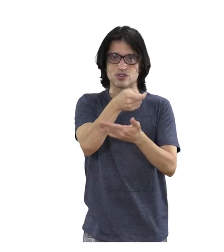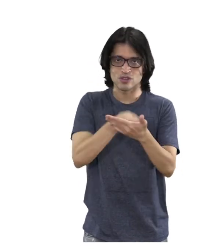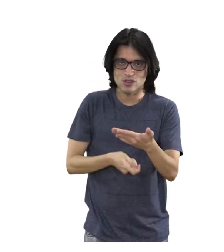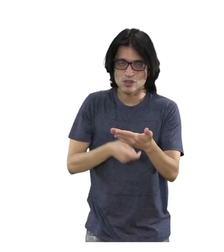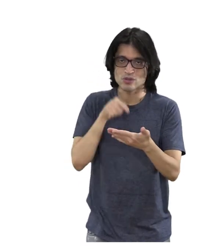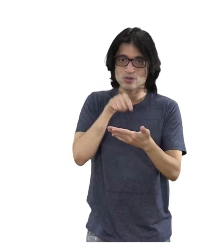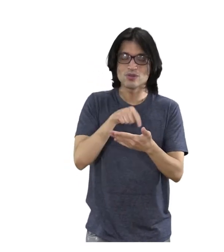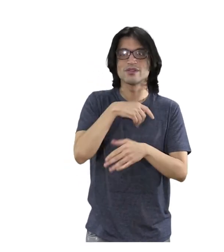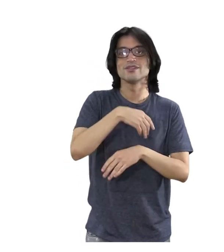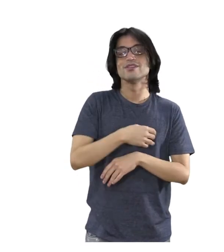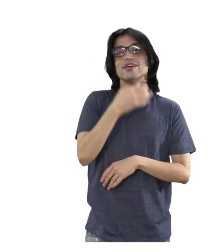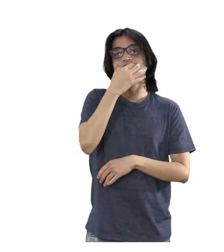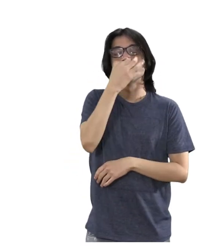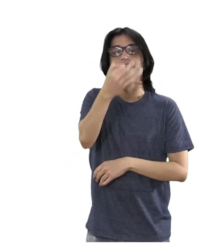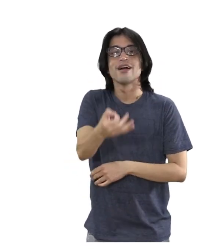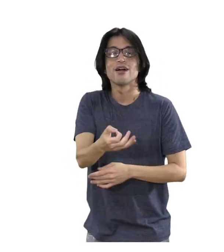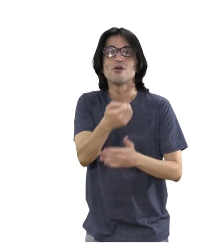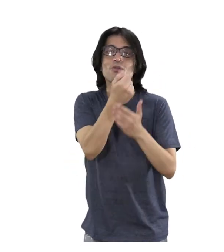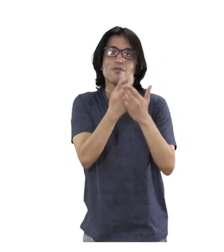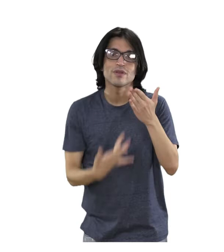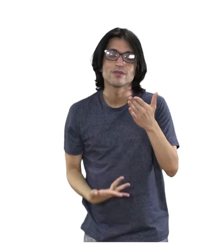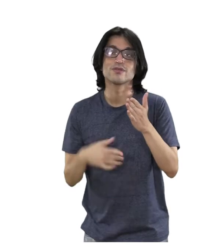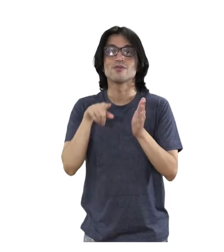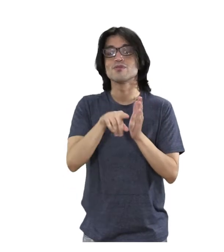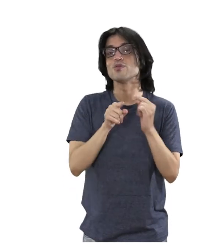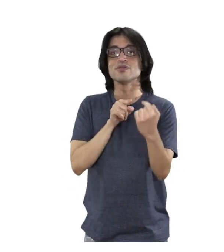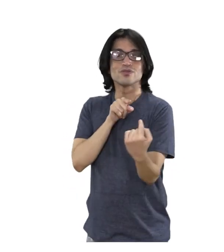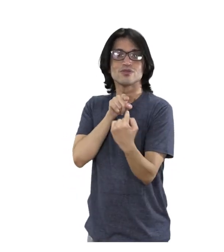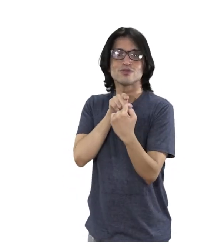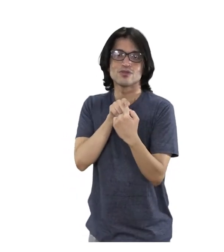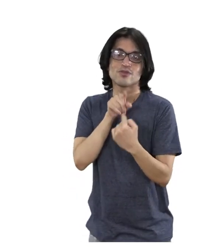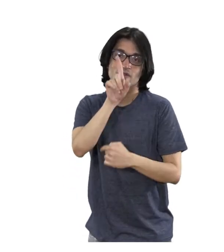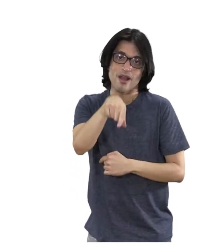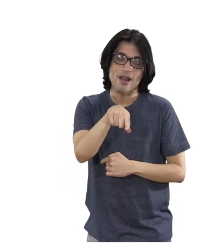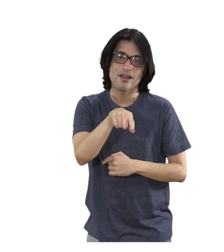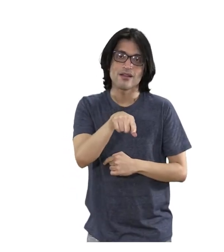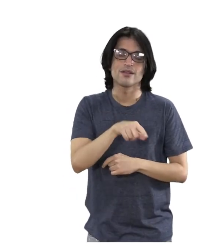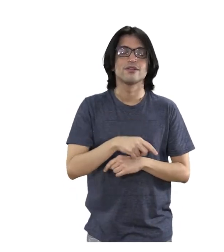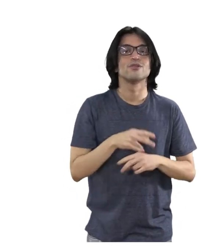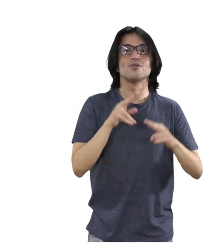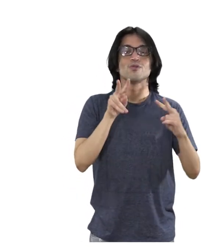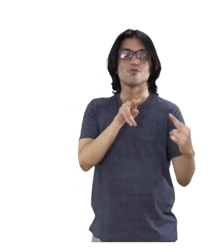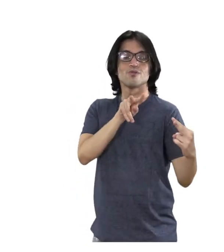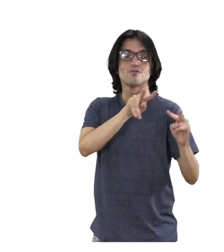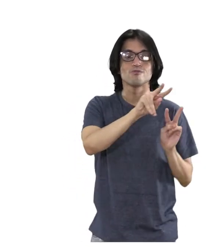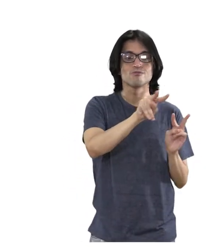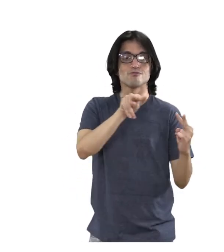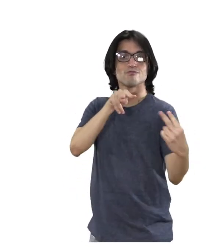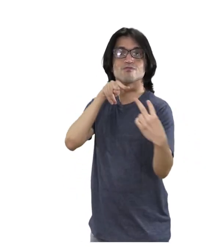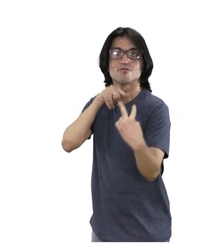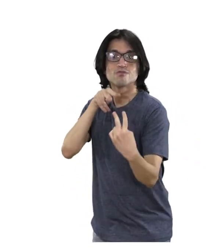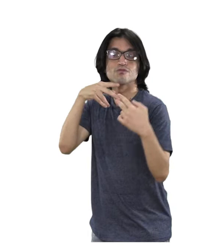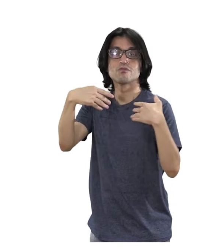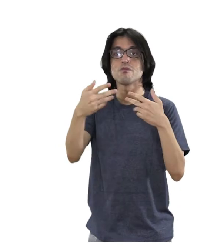tipo argumentativo e tem como intencionalidade apresentar o ponto de vista do articulista, locutor